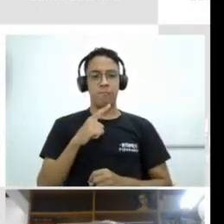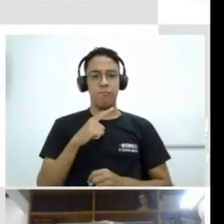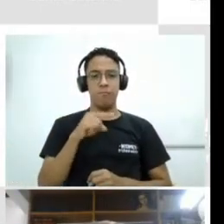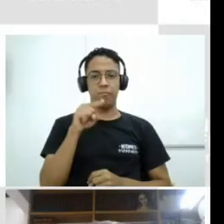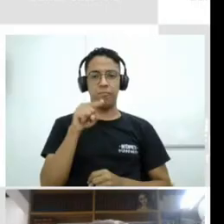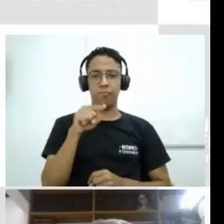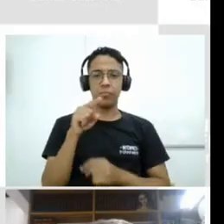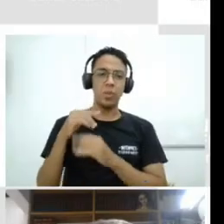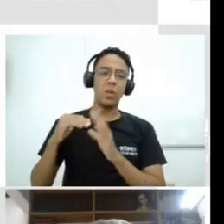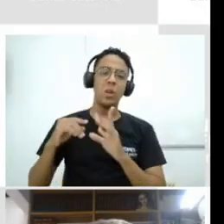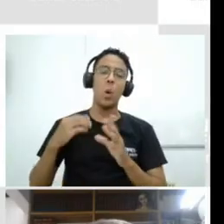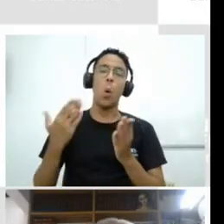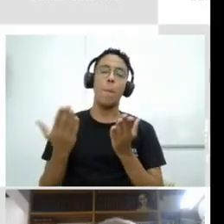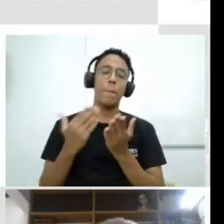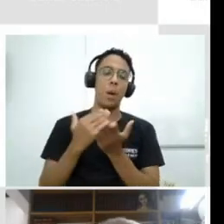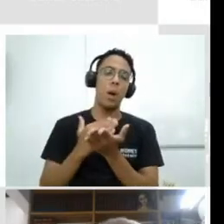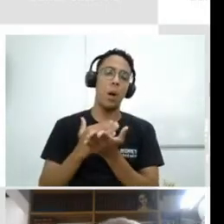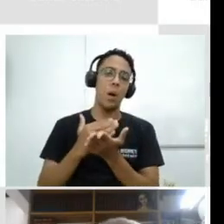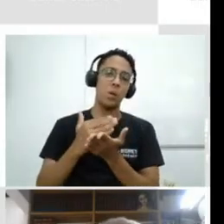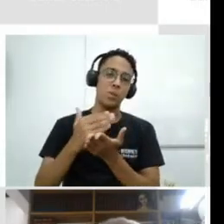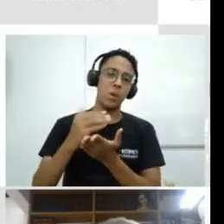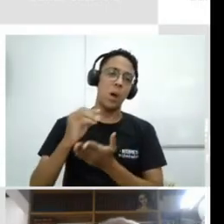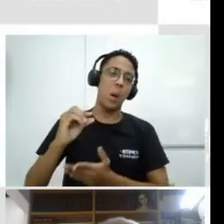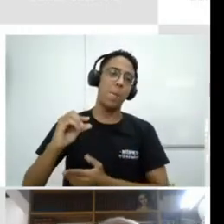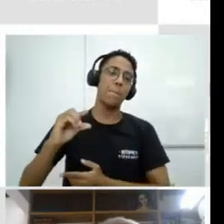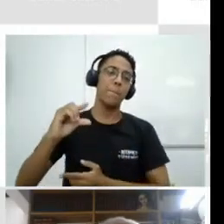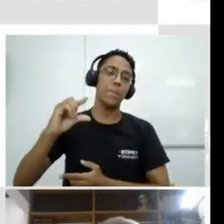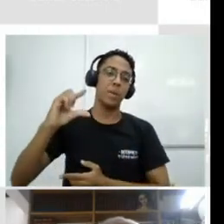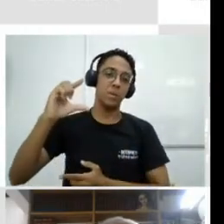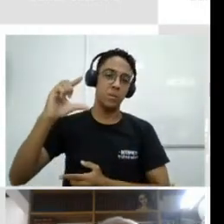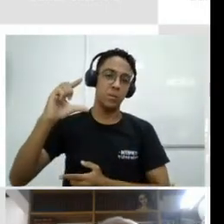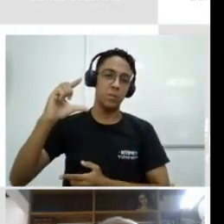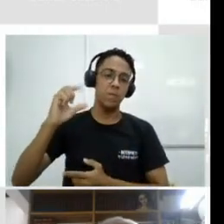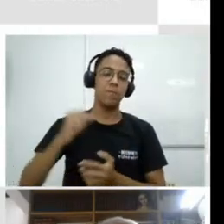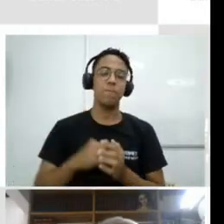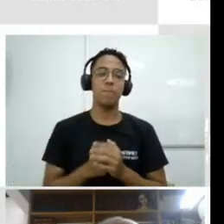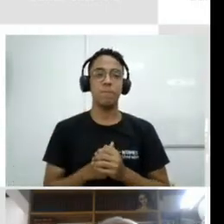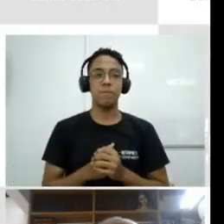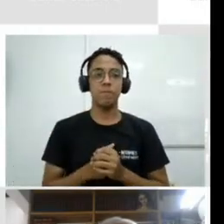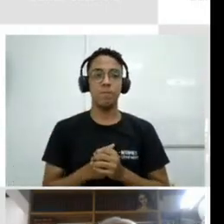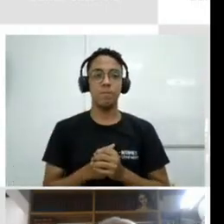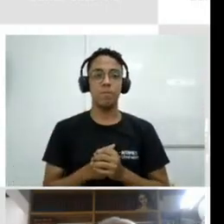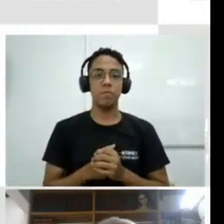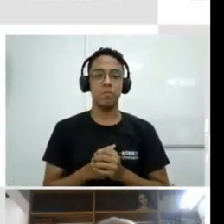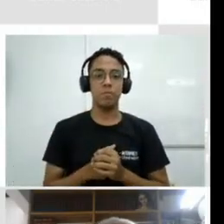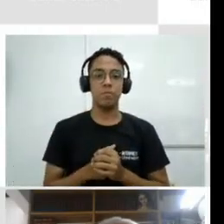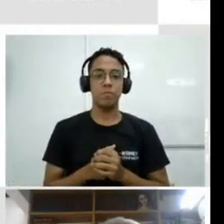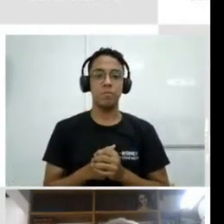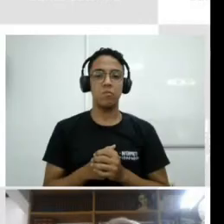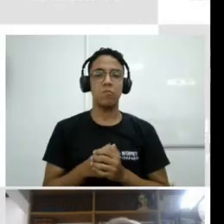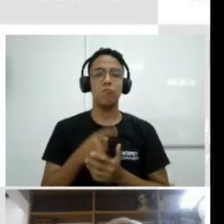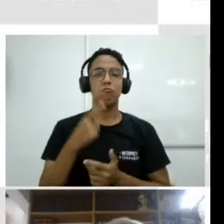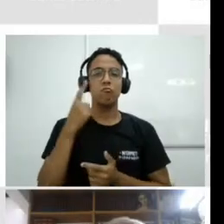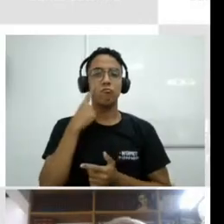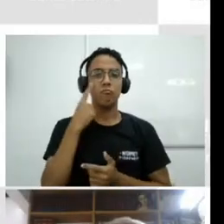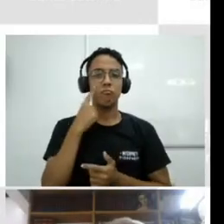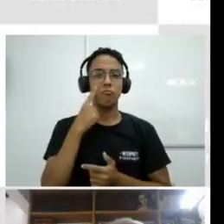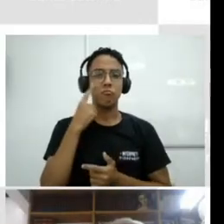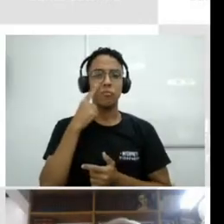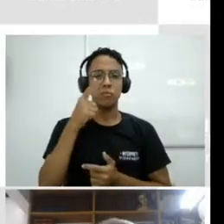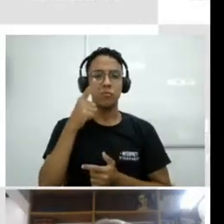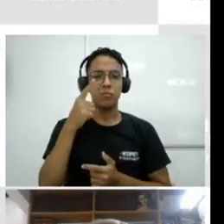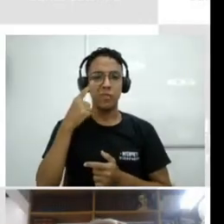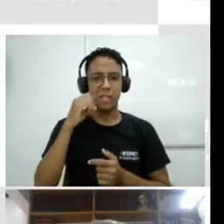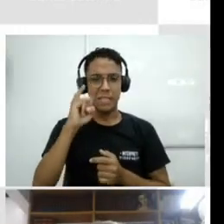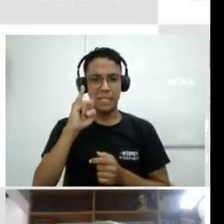do aumento da diminuição da radiação solar a cada 11 anos. Aí vamos pegar aqui, ó, o que é o Best Linear Fit? Se vocês esticarem essas